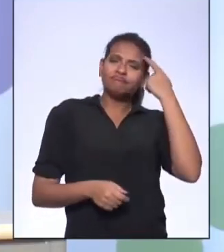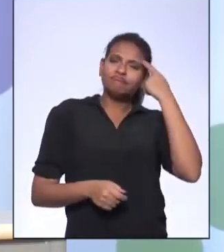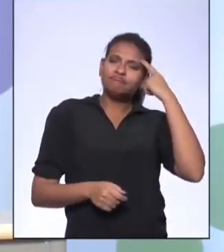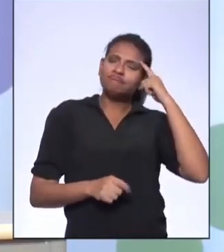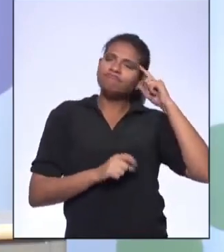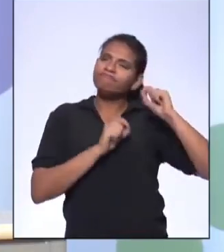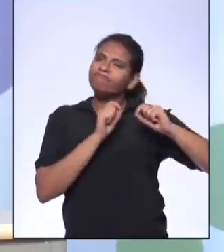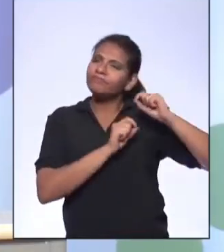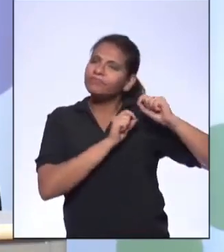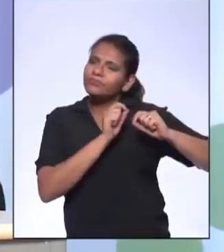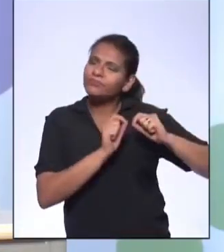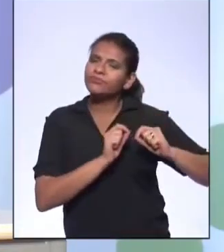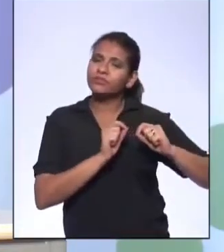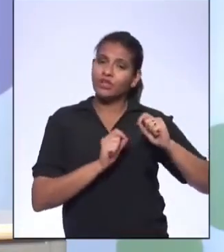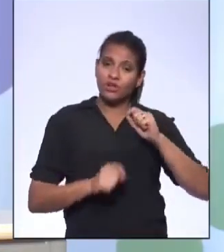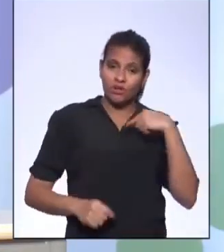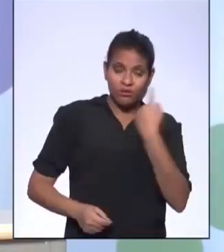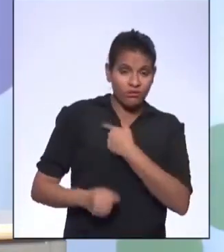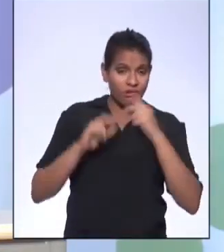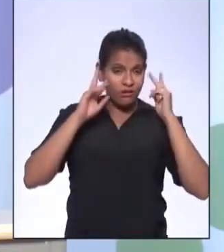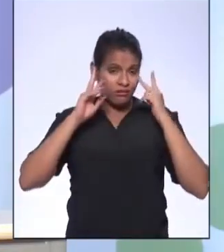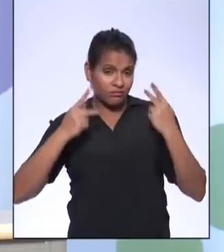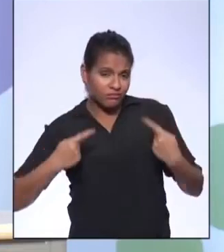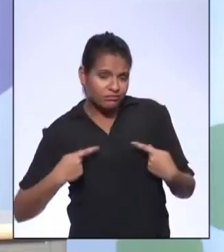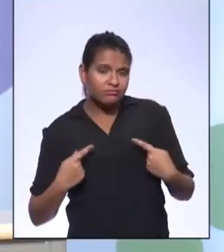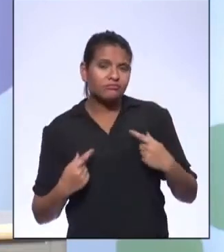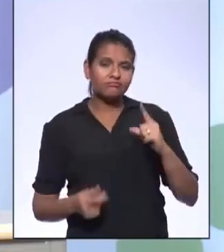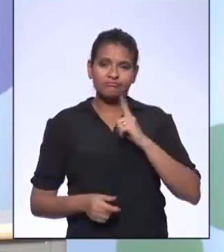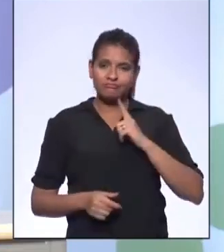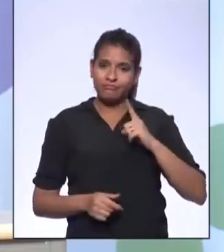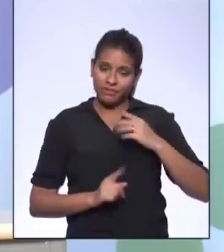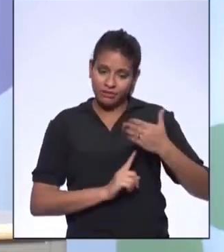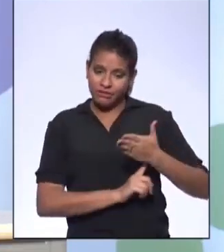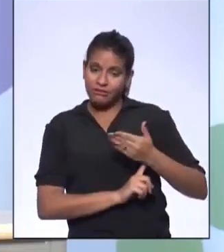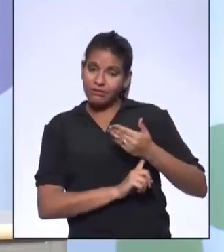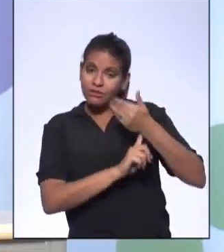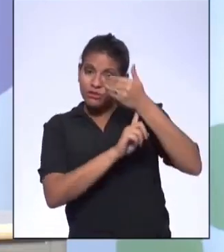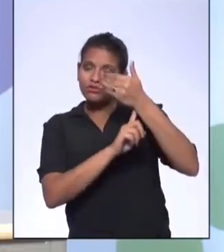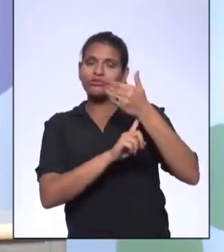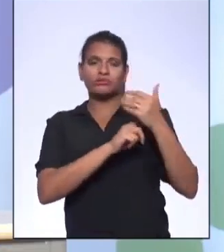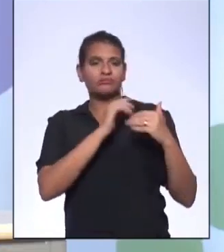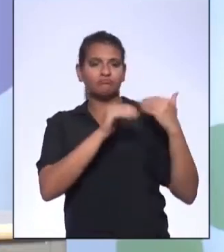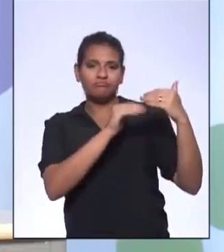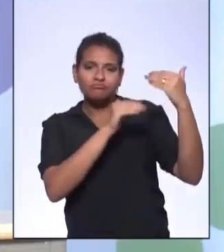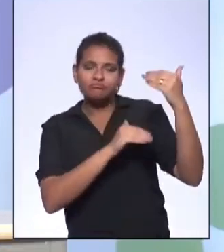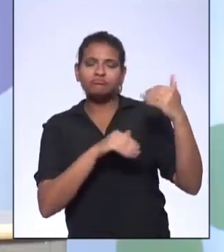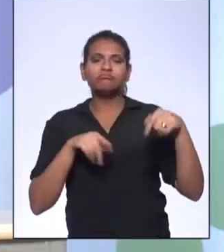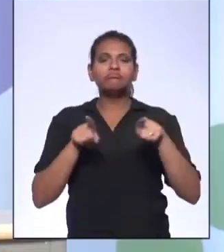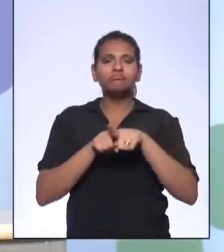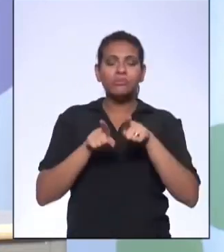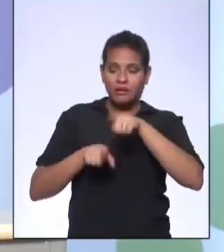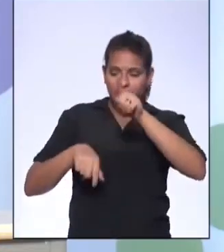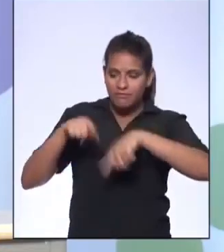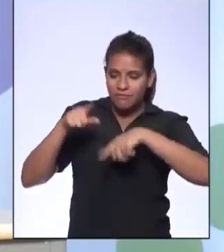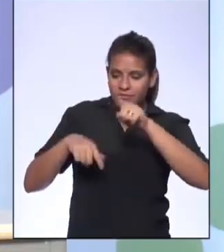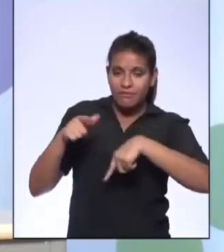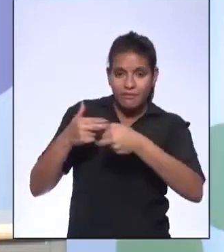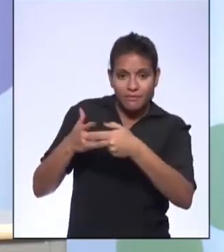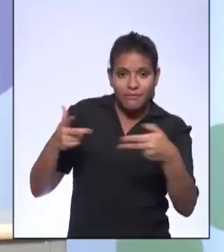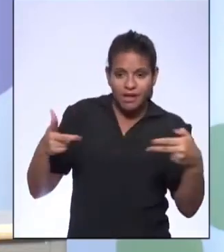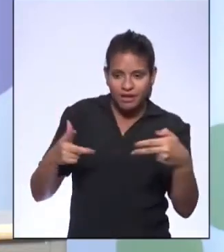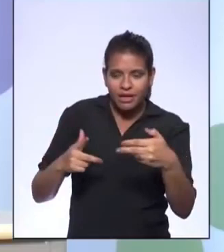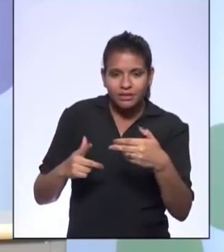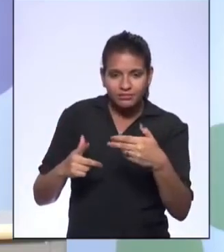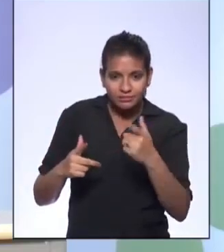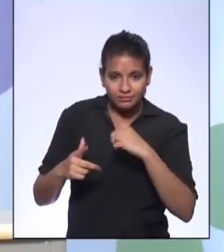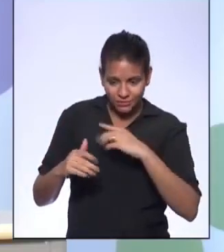né, um desenvolvimento tecnológico, né, e o desenvolvimento de artefatos que nós chamamos de